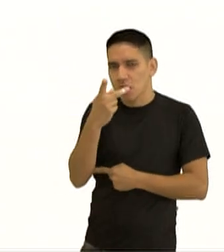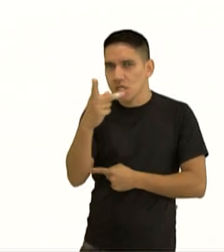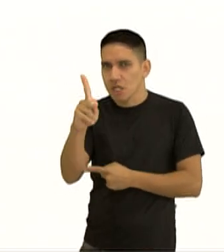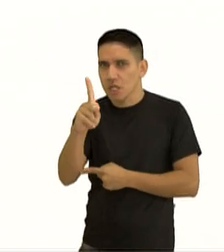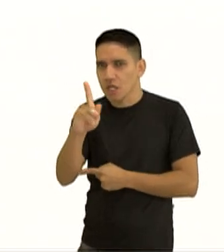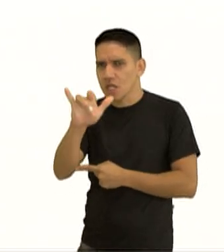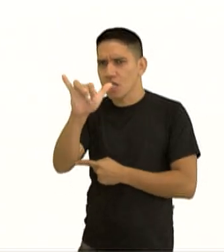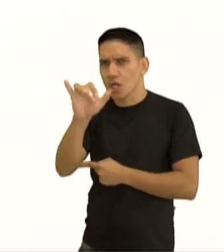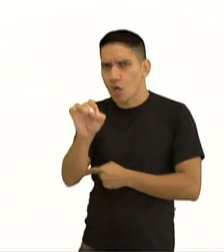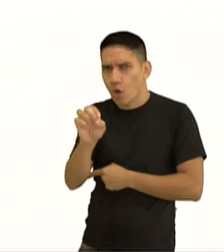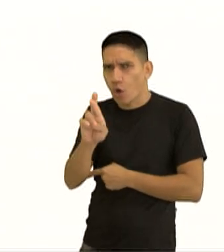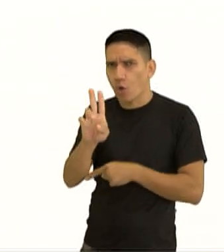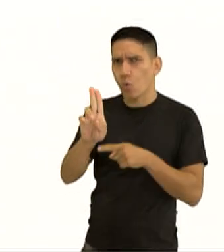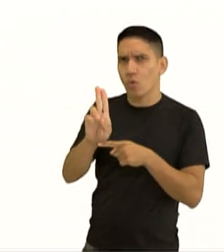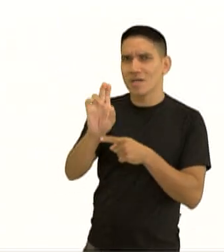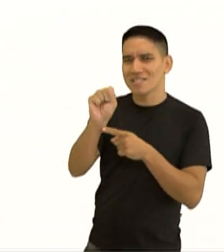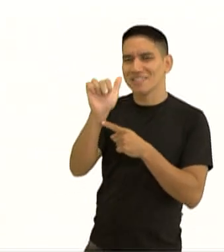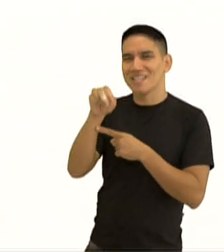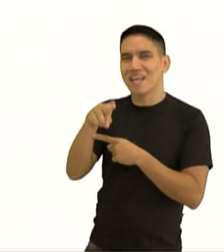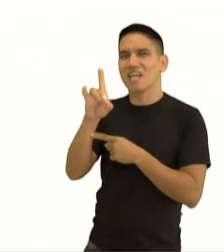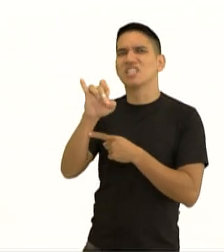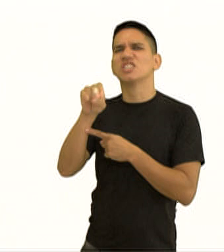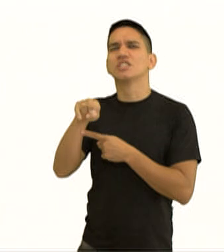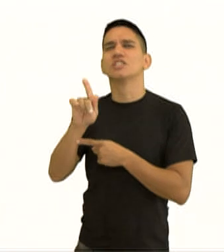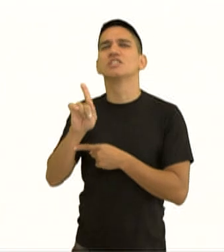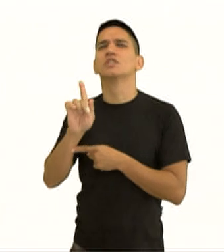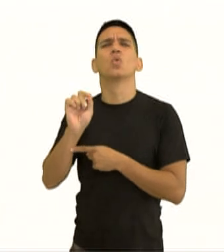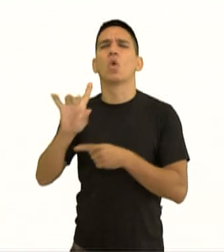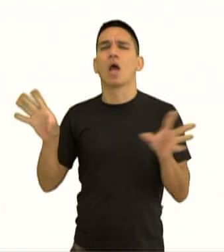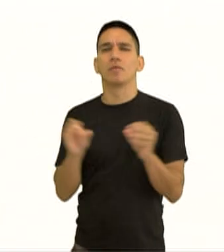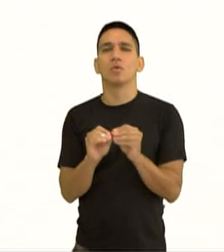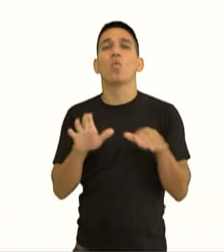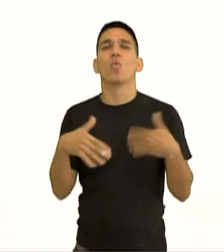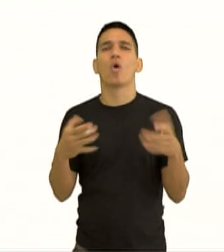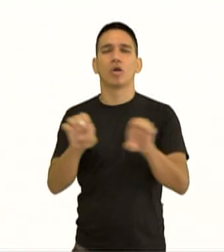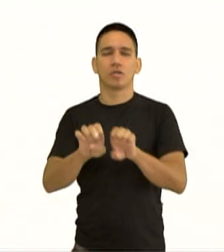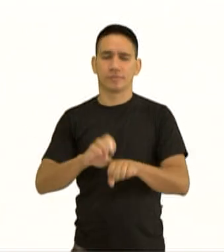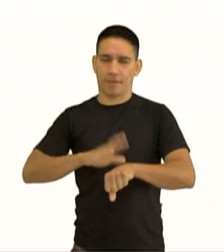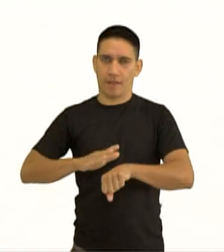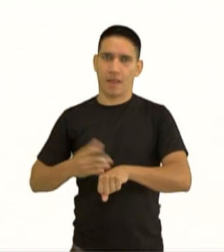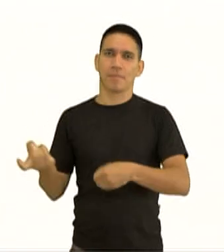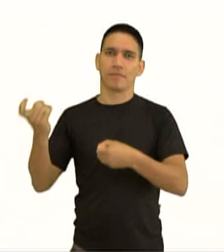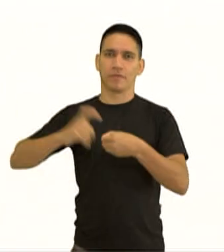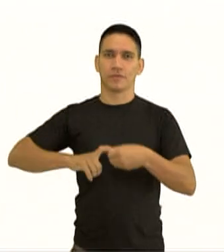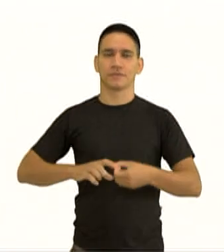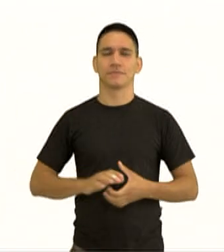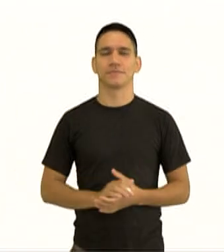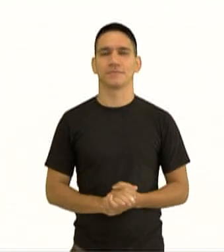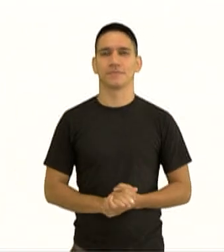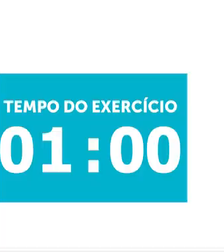sending, é a abreviação de qual estrutura? Vou dar mais um tempinho para vocês responderem e a gente já volta.